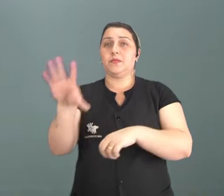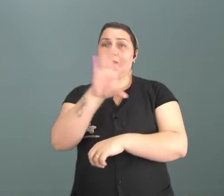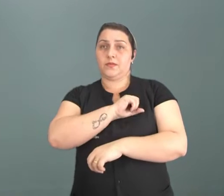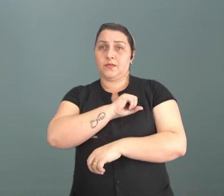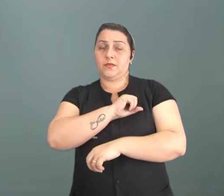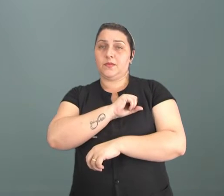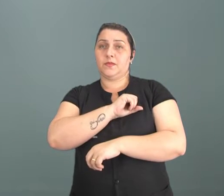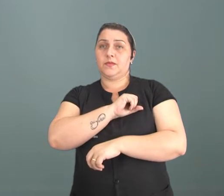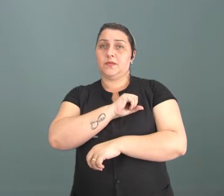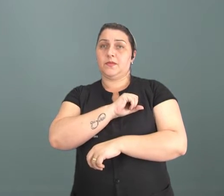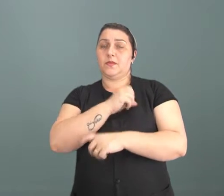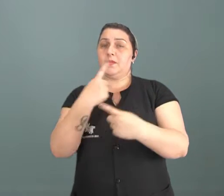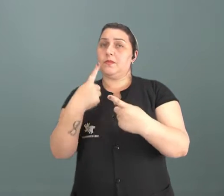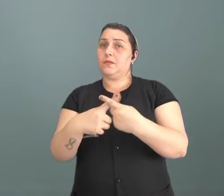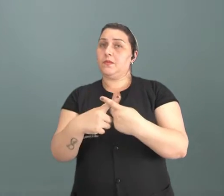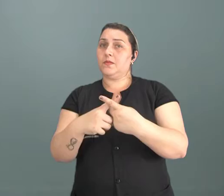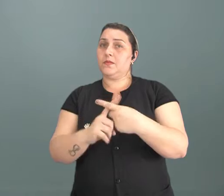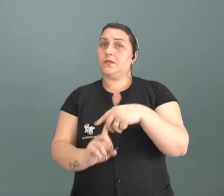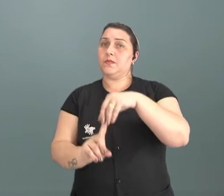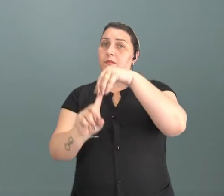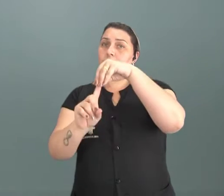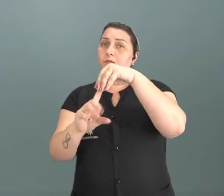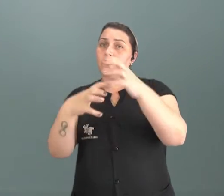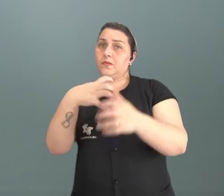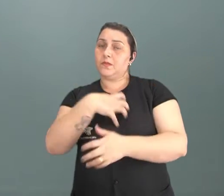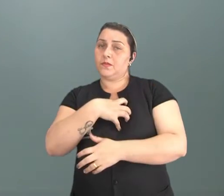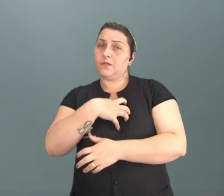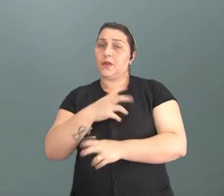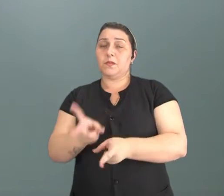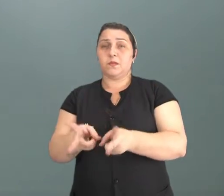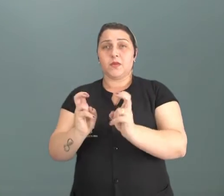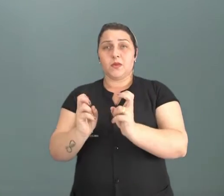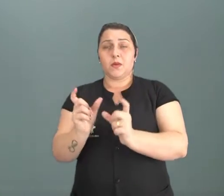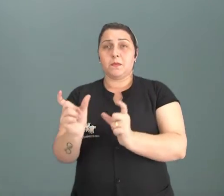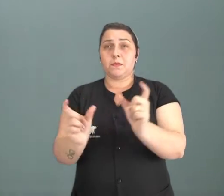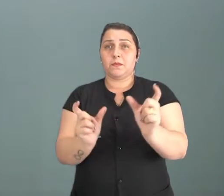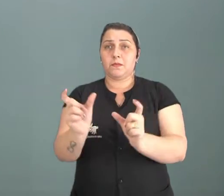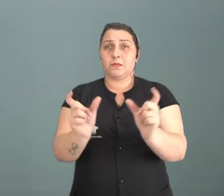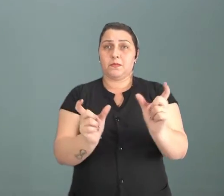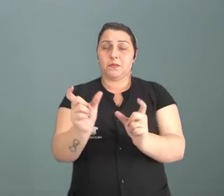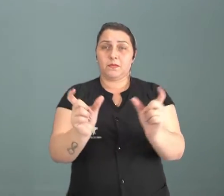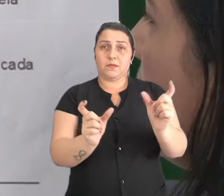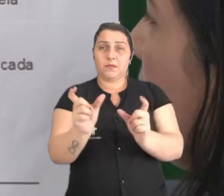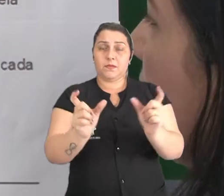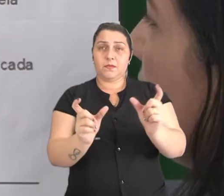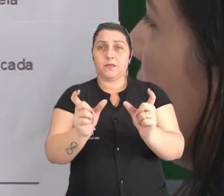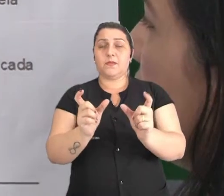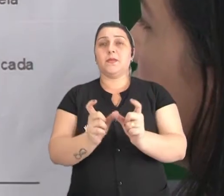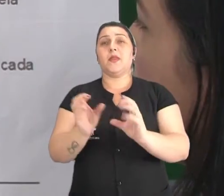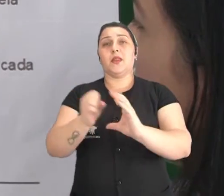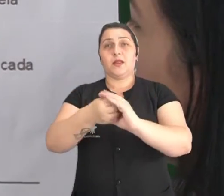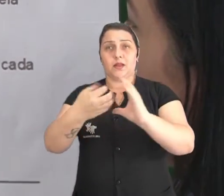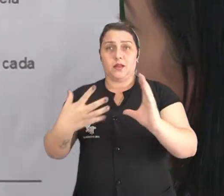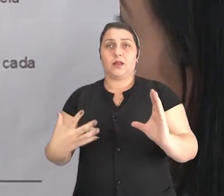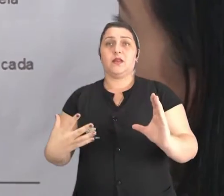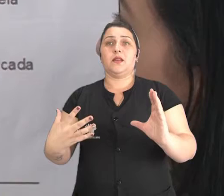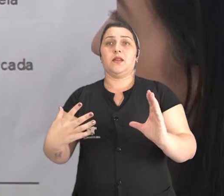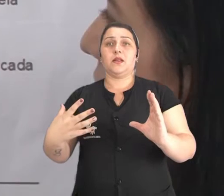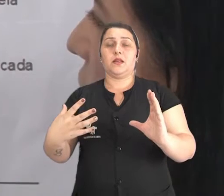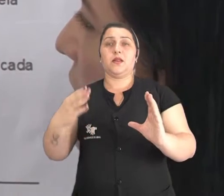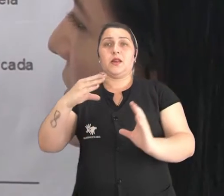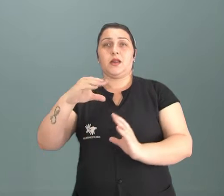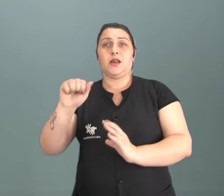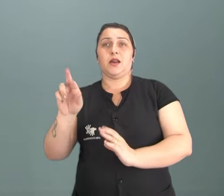amar do jeitinho que é, ok? Vocês perceberam, tem palavras aqui, ó, em destaque, ó. Características,